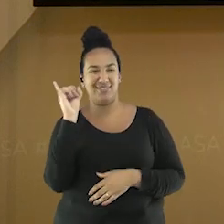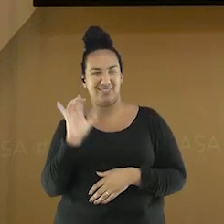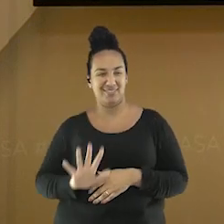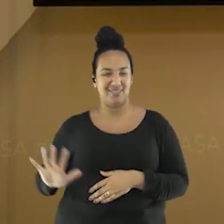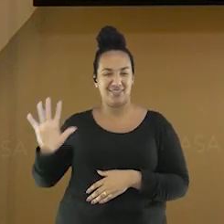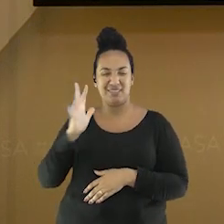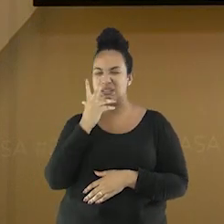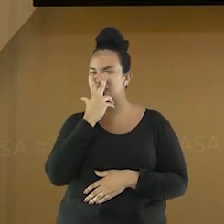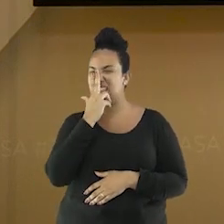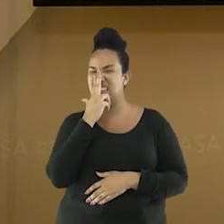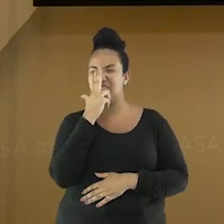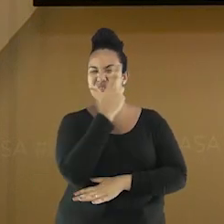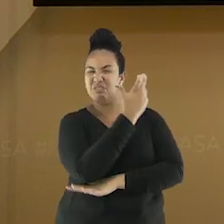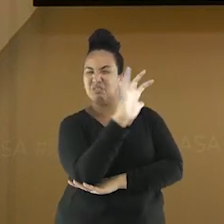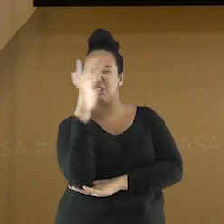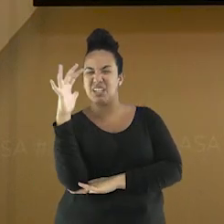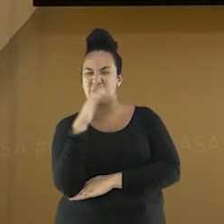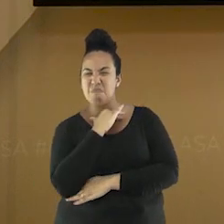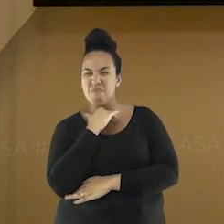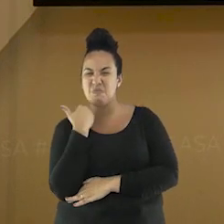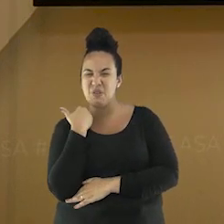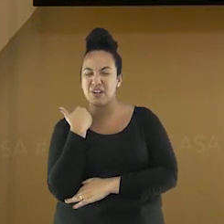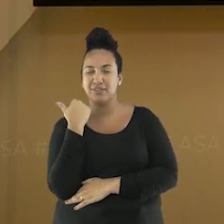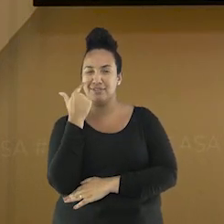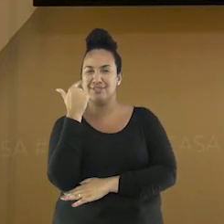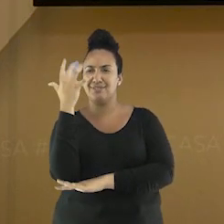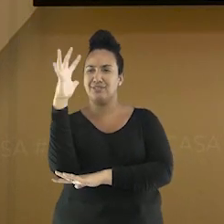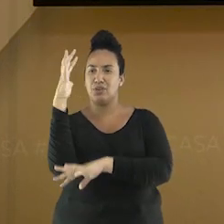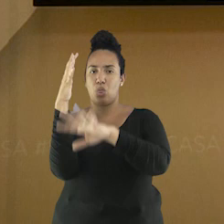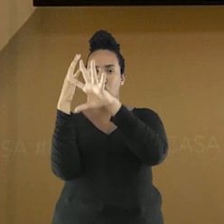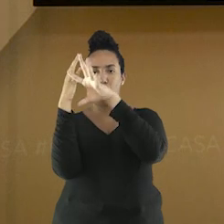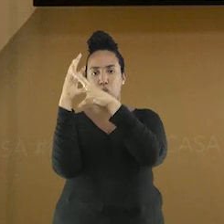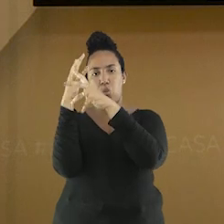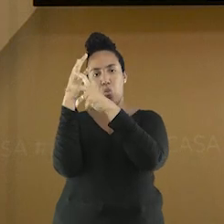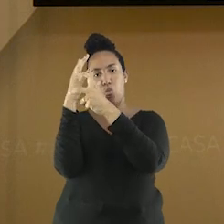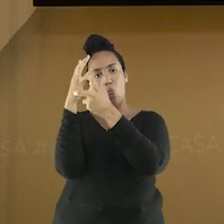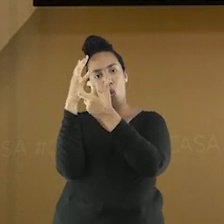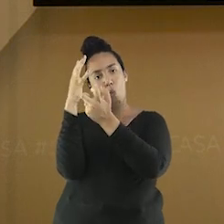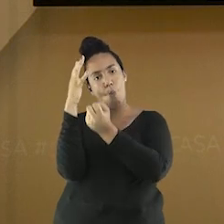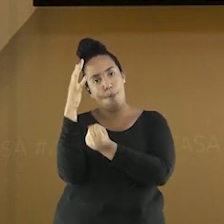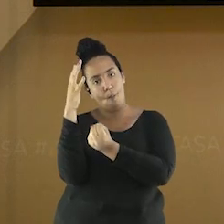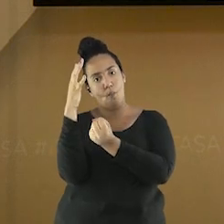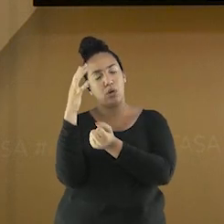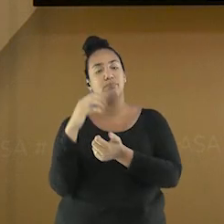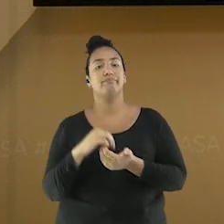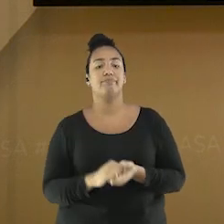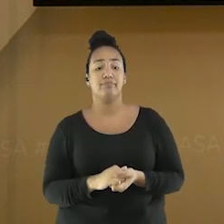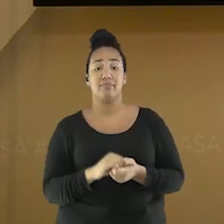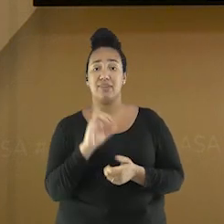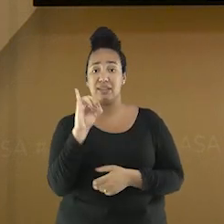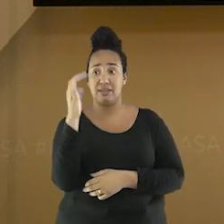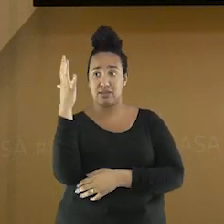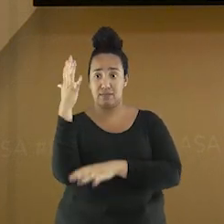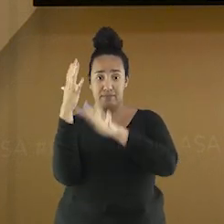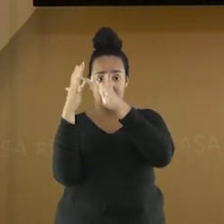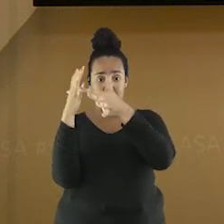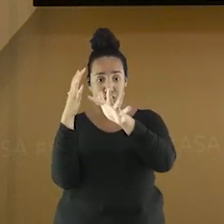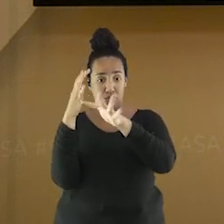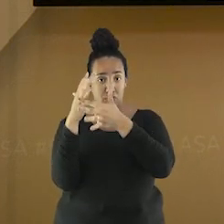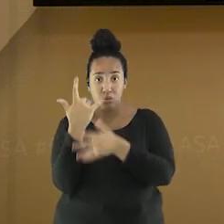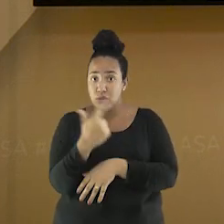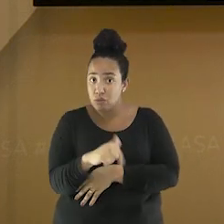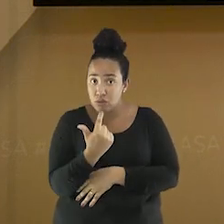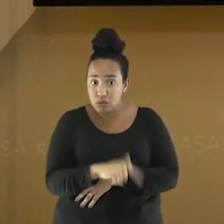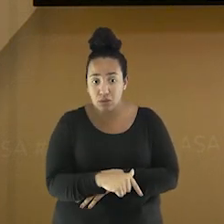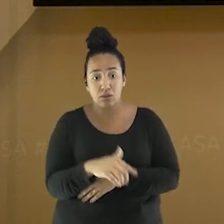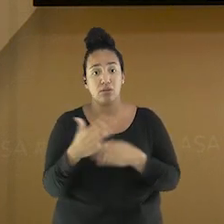figura. Tá? A chuva ácida faz as folhas murcharem e desfolha as árvores. E sem as folhas, as árvores não